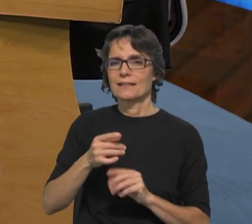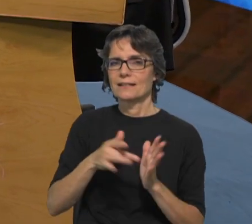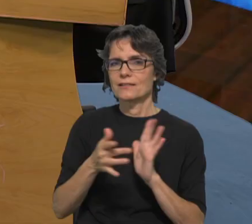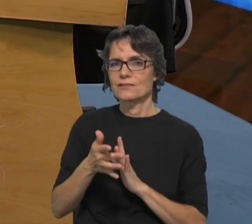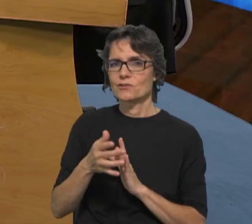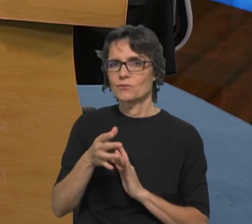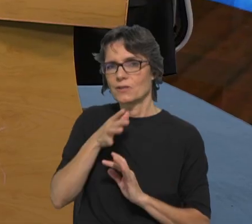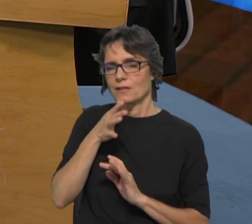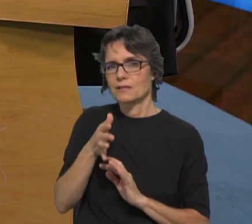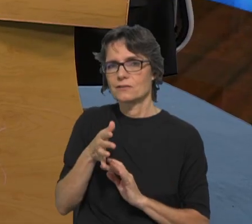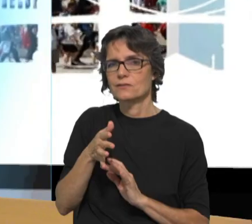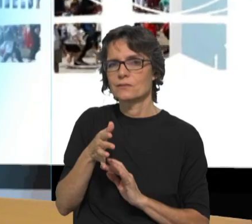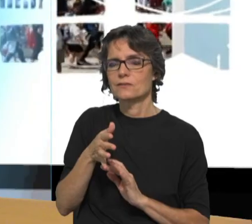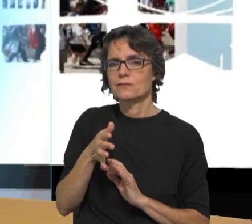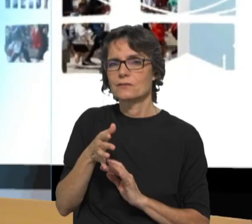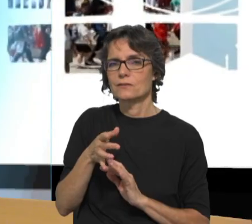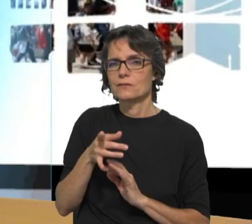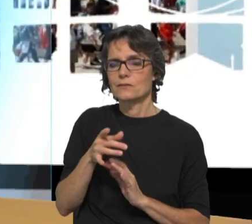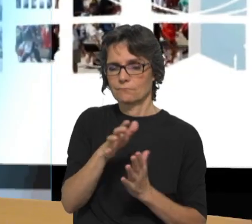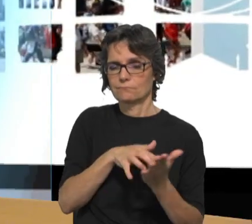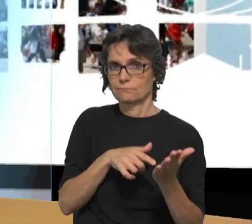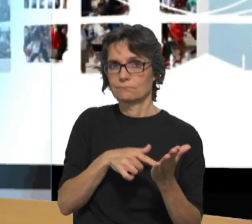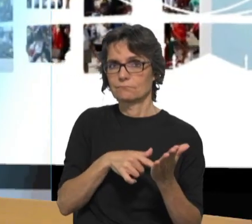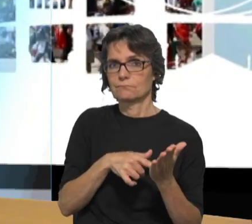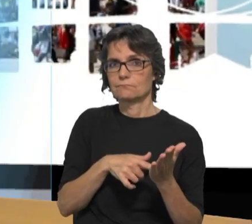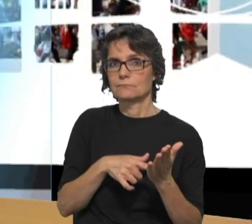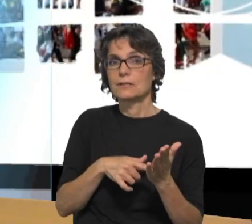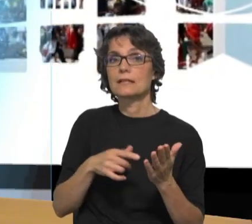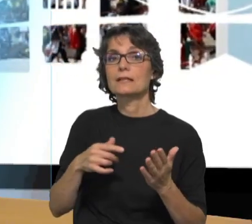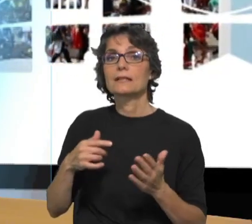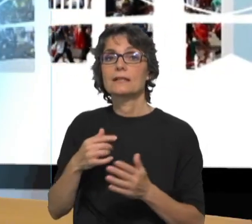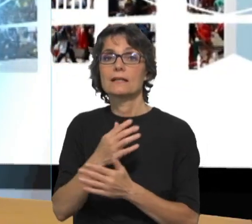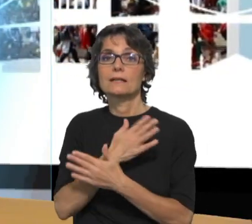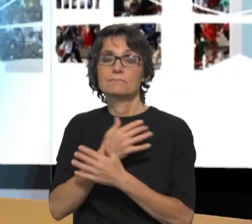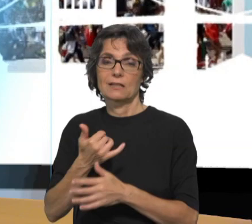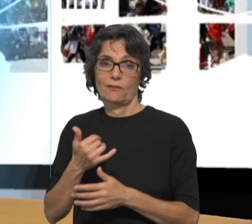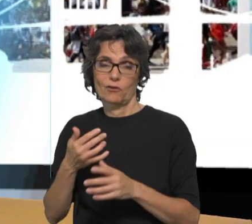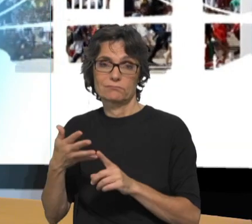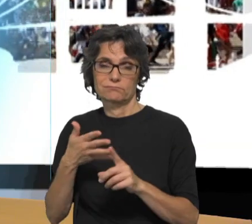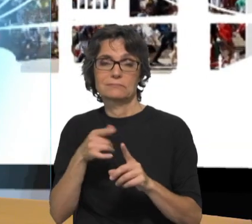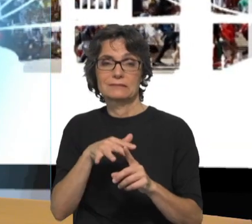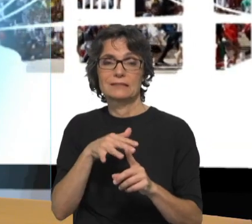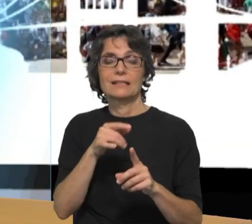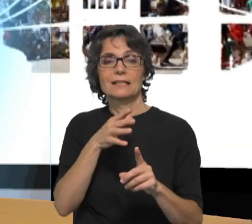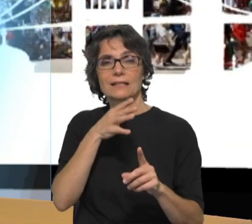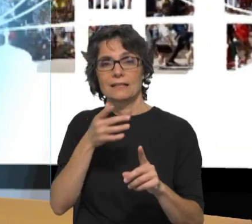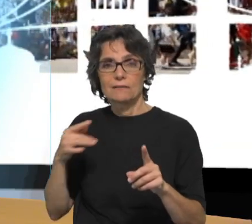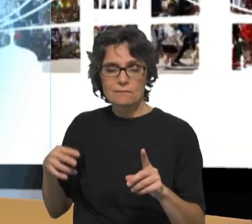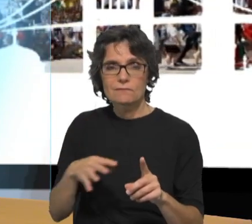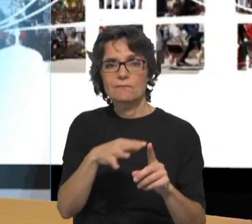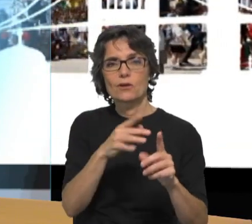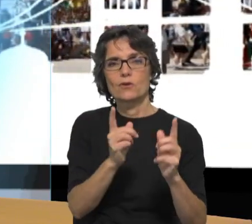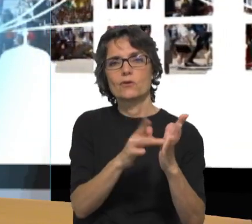porque diz-nos este texto que os discípulos chegam a Jesus depois de terem estado a evangelizar, num trabalho